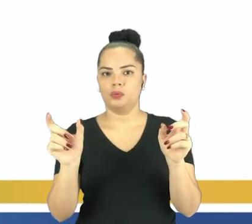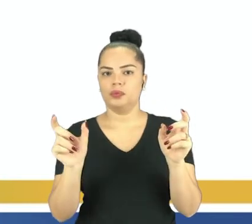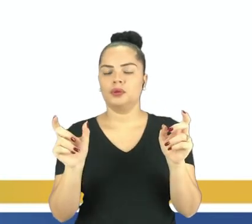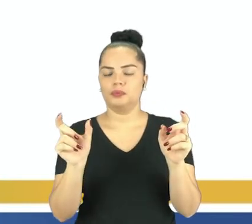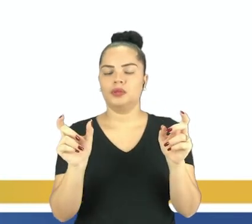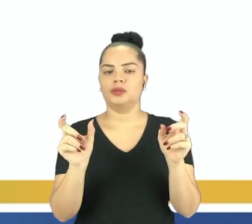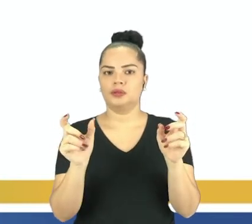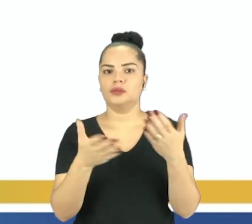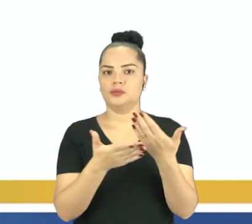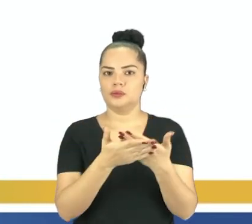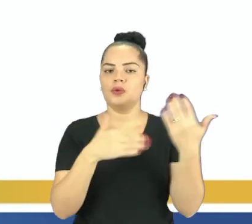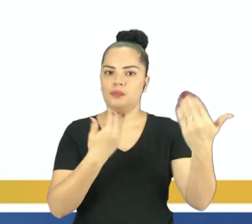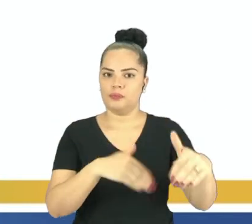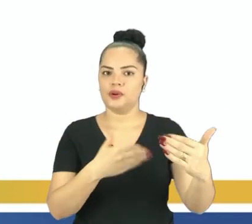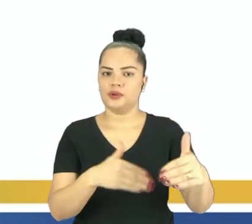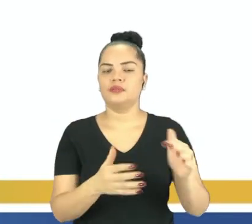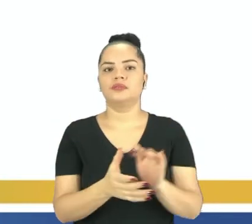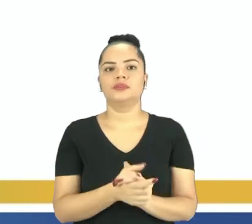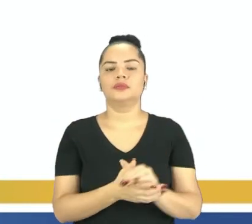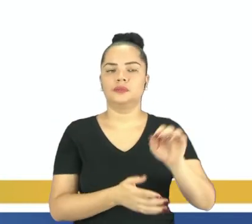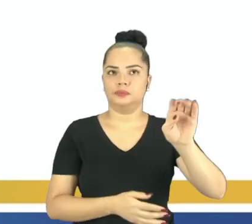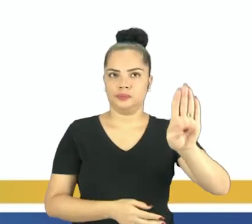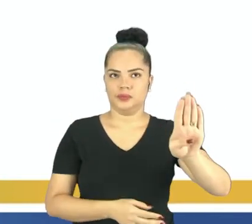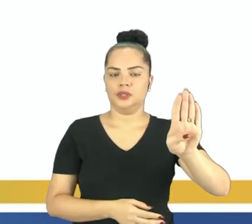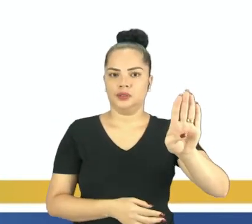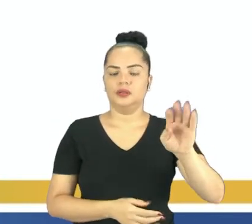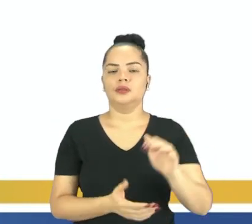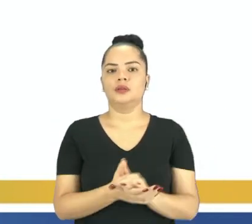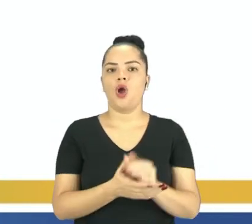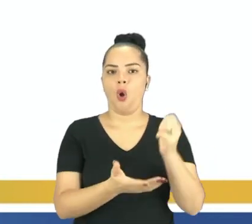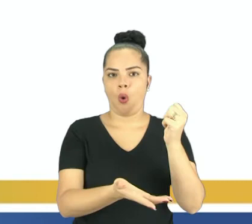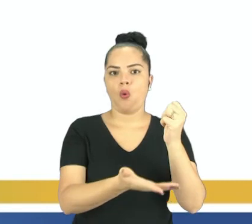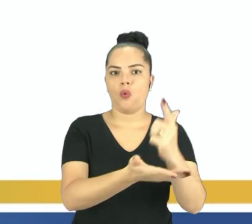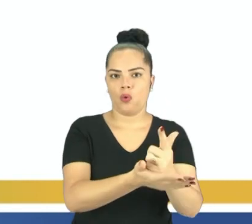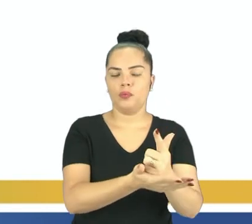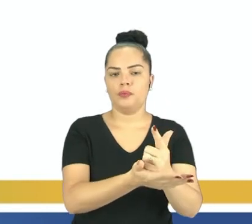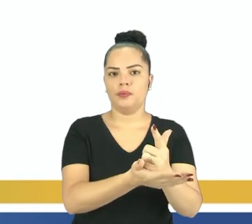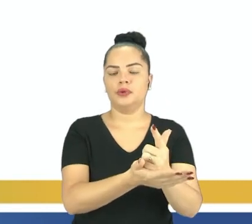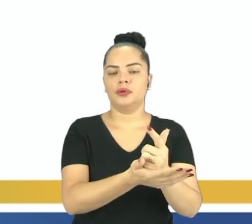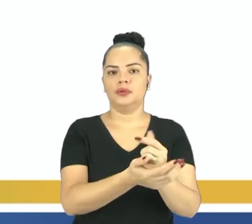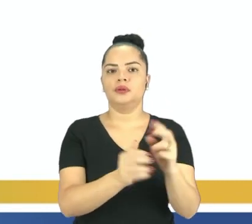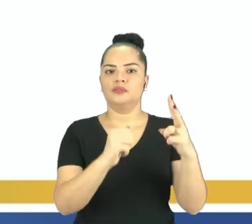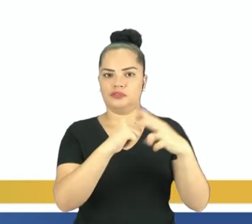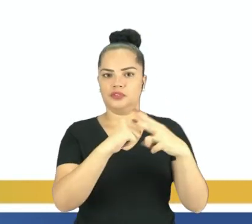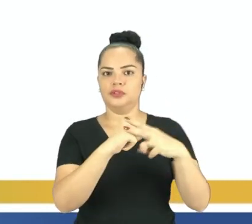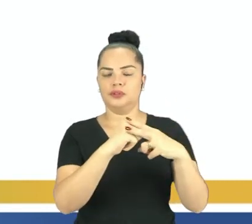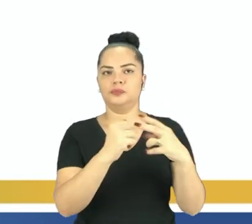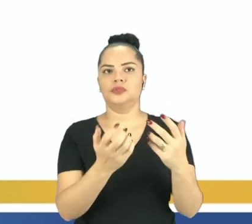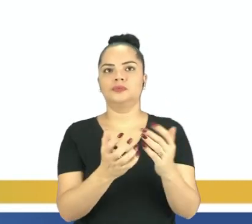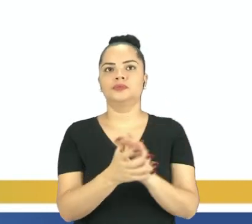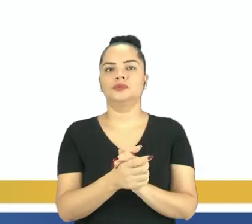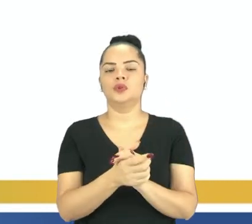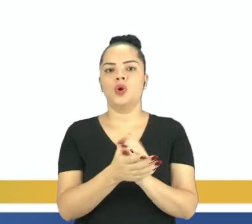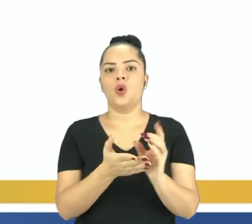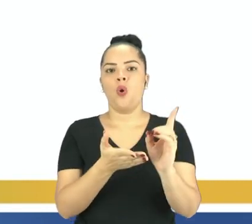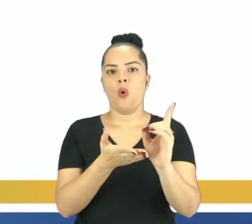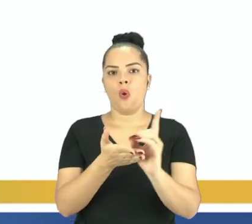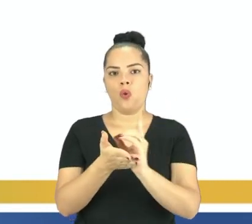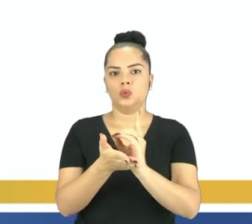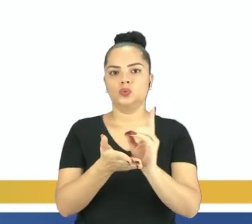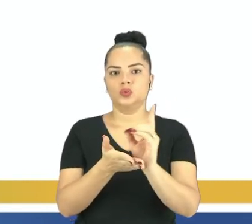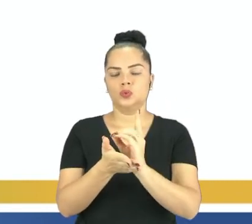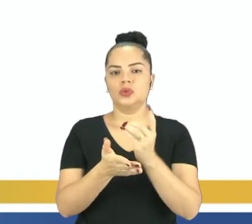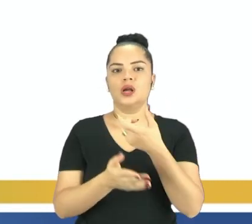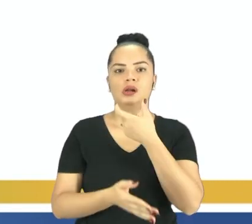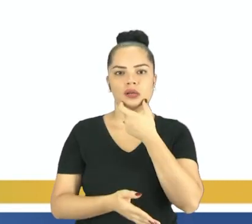Letra B, to buy, que é o verbo comprar, an English dictionary, um dicionário em inglês.